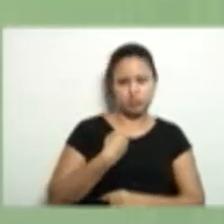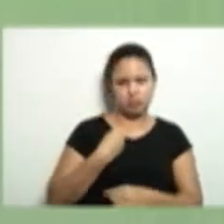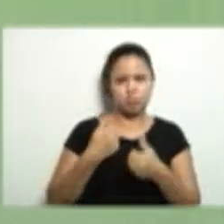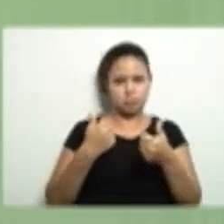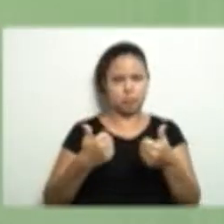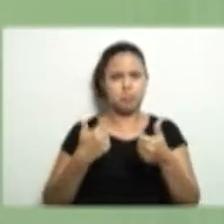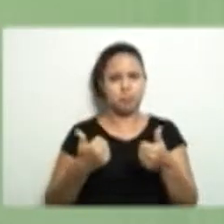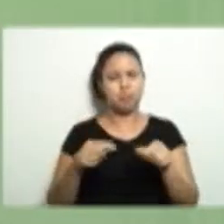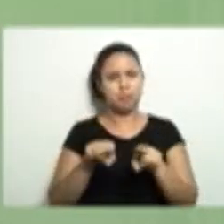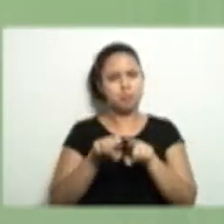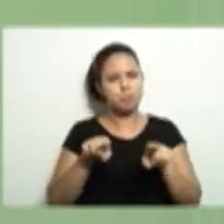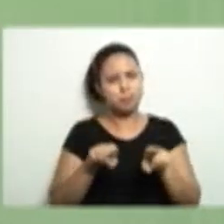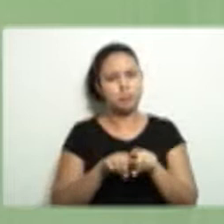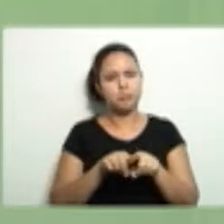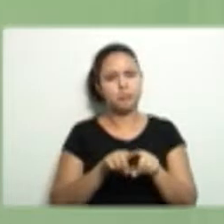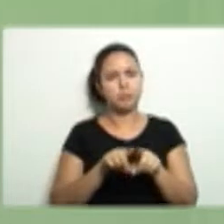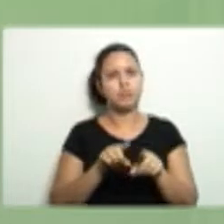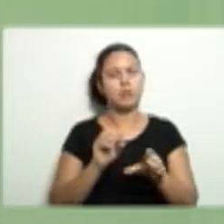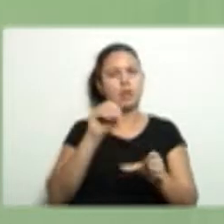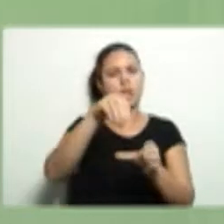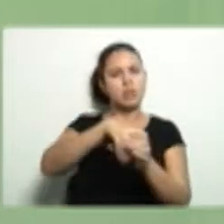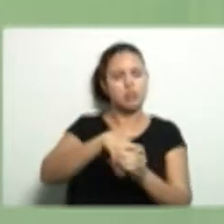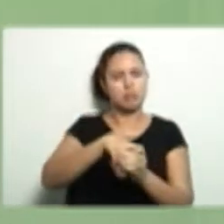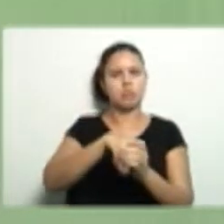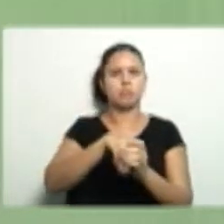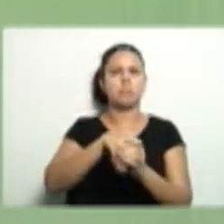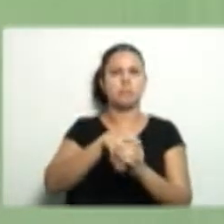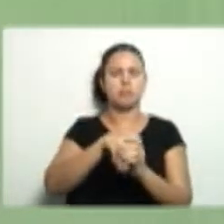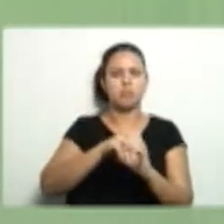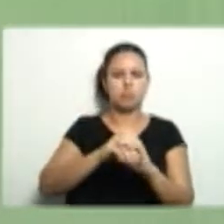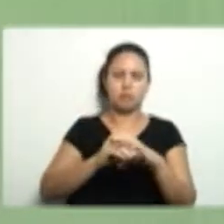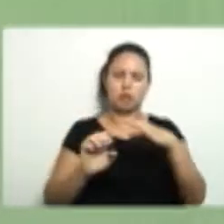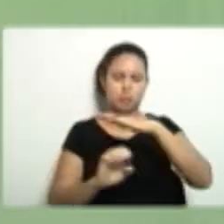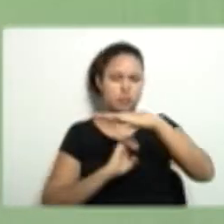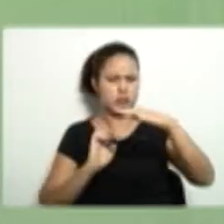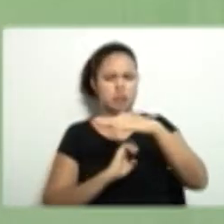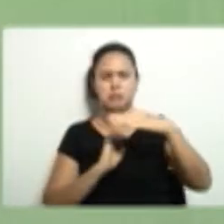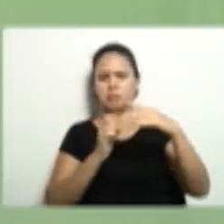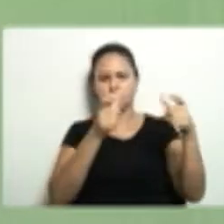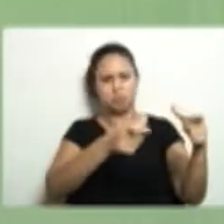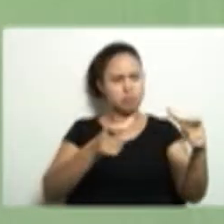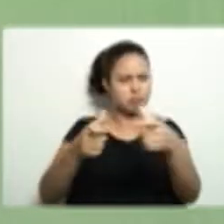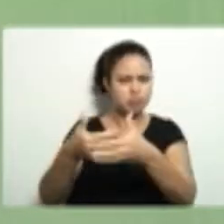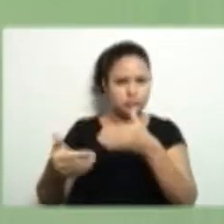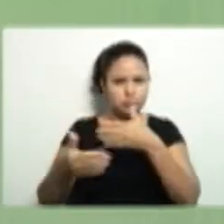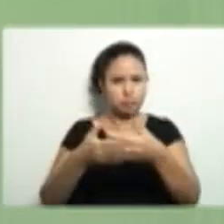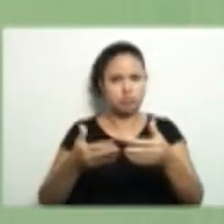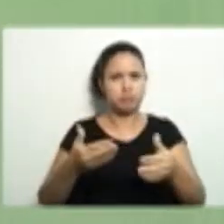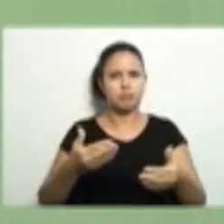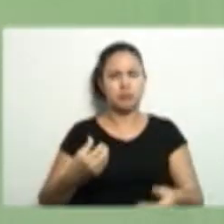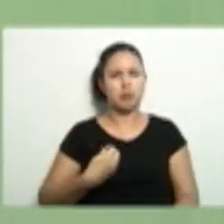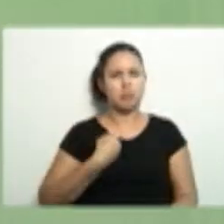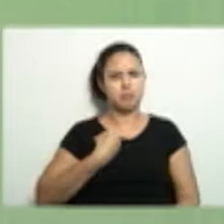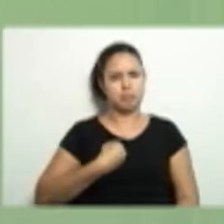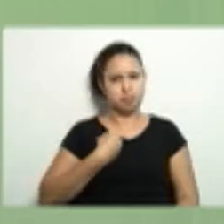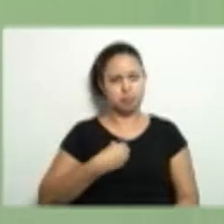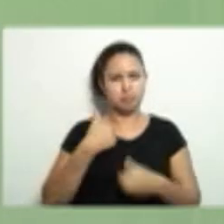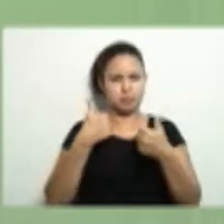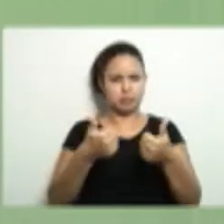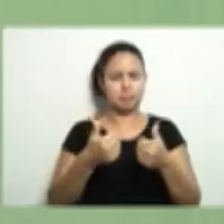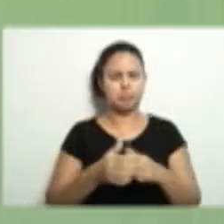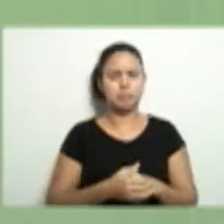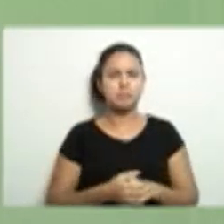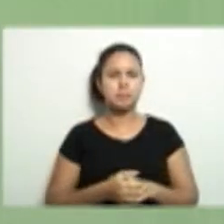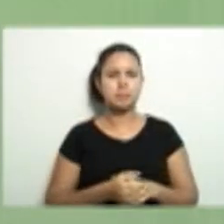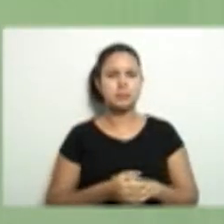afetar um padrão, vai conseguir criar um padrão de qualidade. A flexibilidade, no sentido de que você vai estar